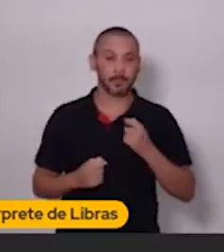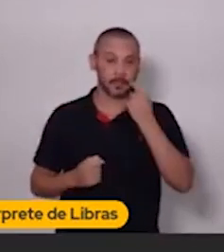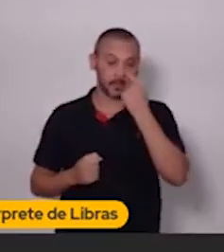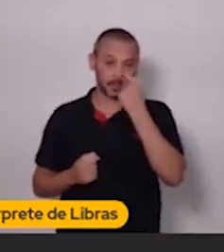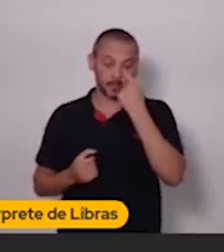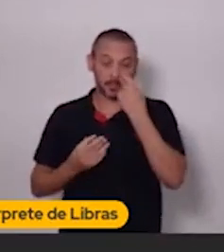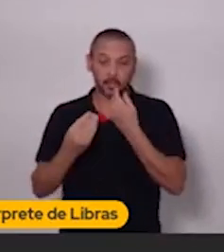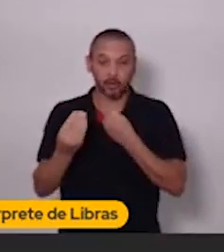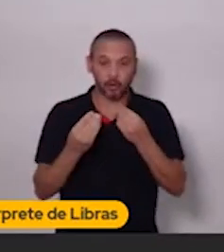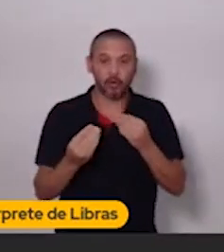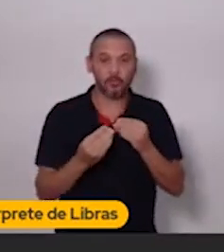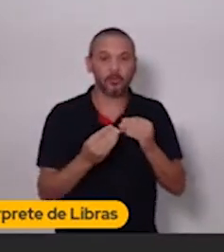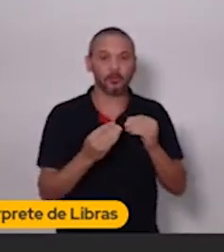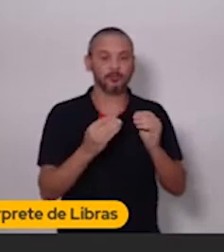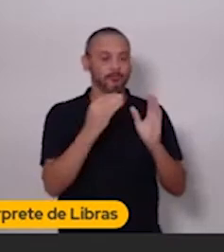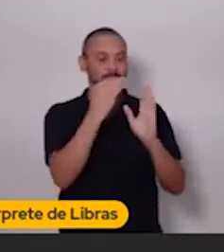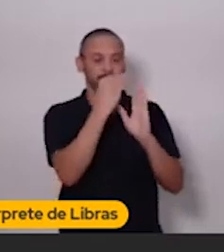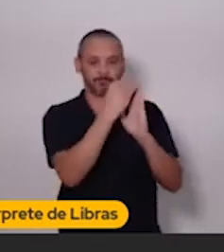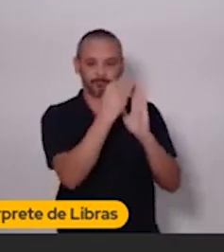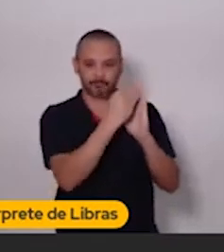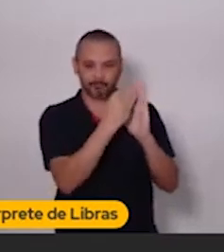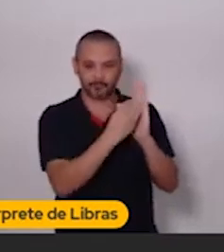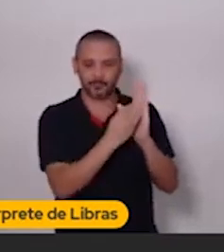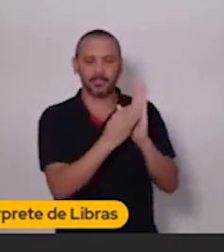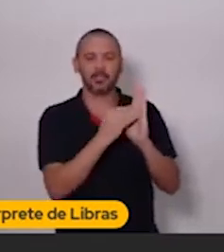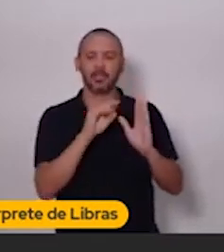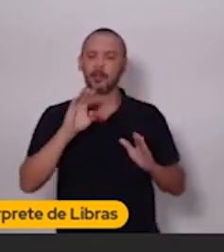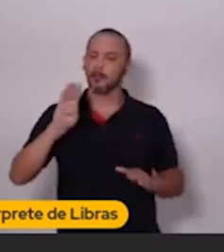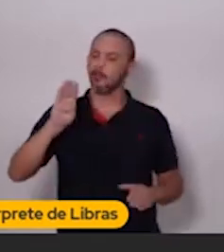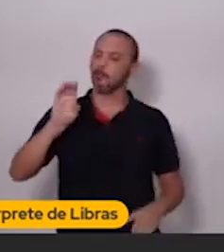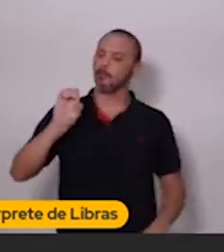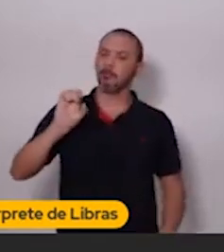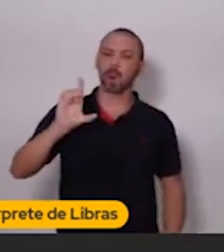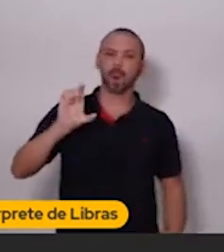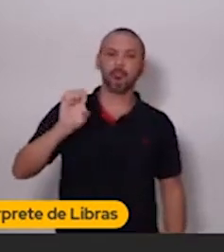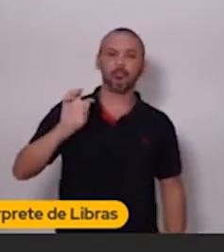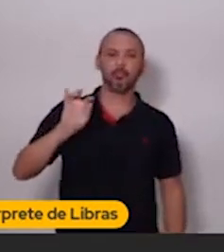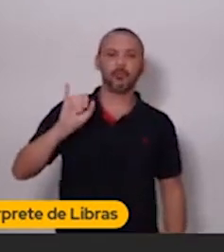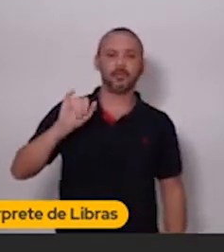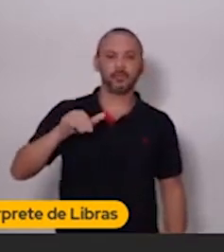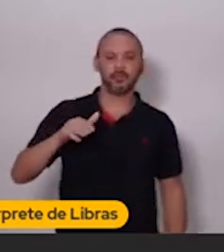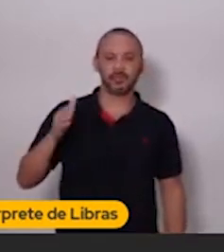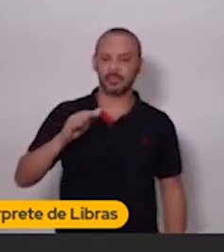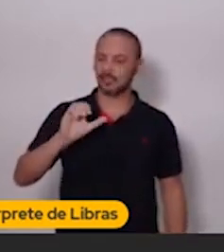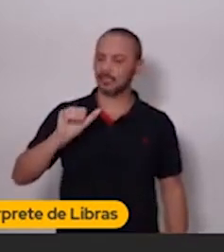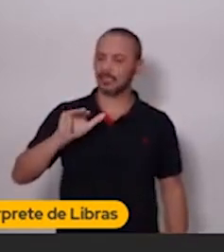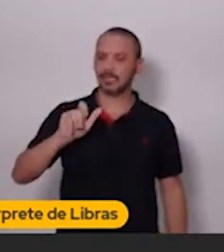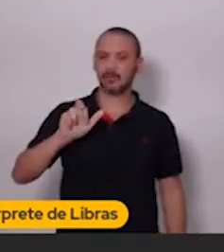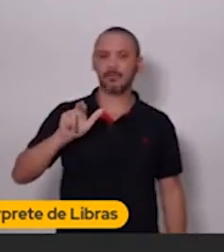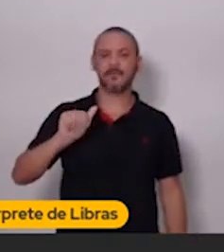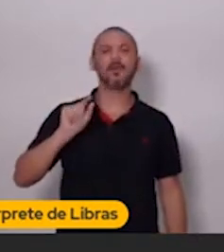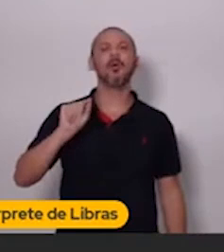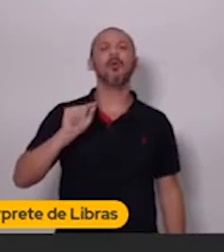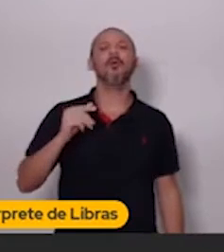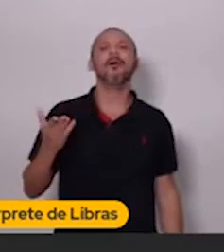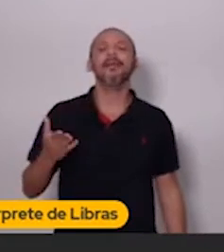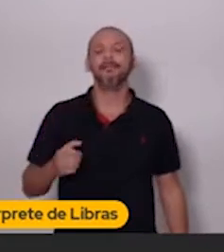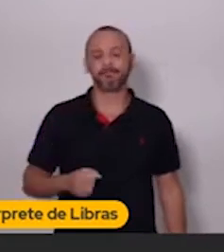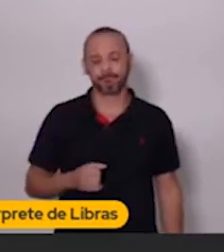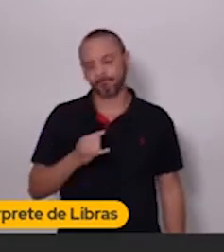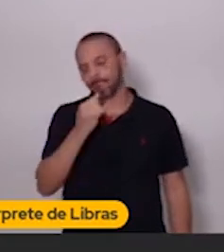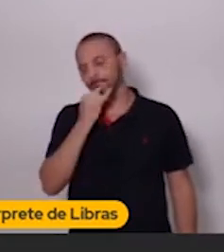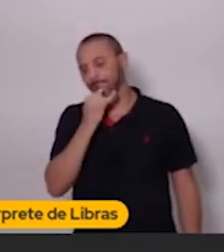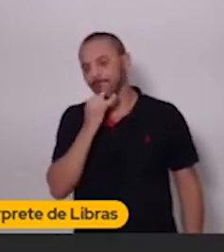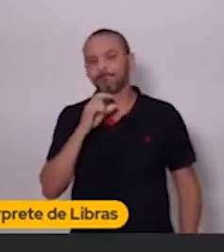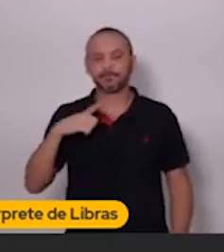de fazer um boletim de câmera, né? O que é o boletim de câmera? Digamos que a gente está gravando uma ficção e a gente faz